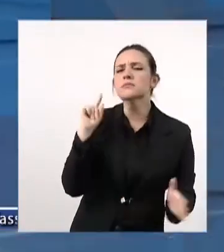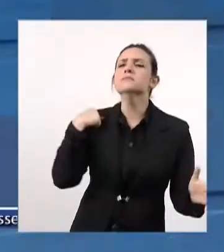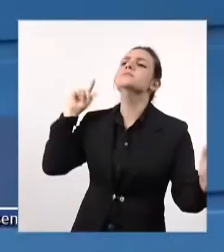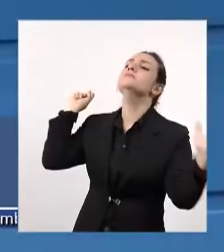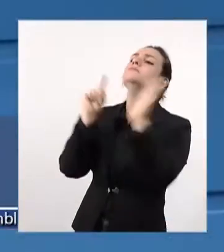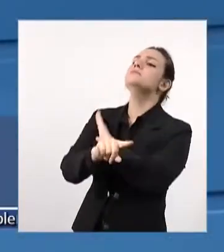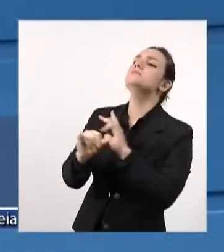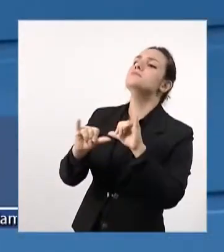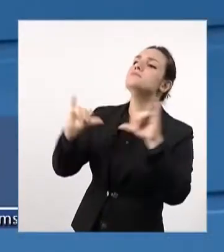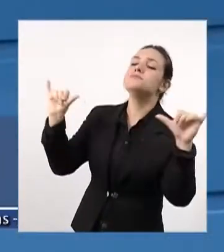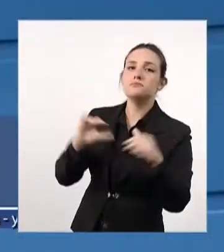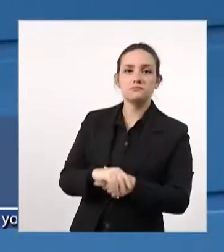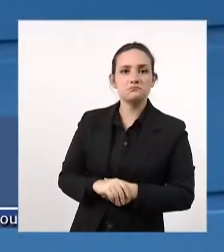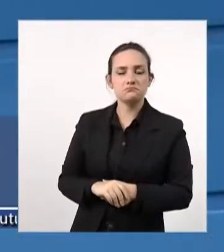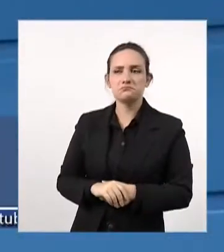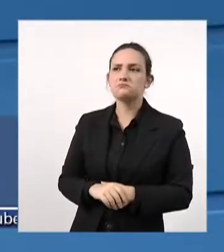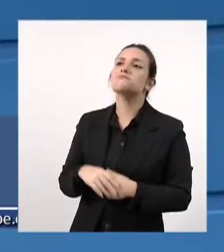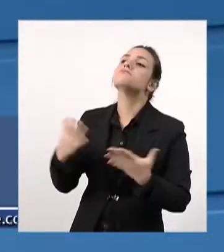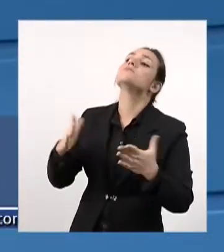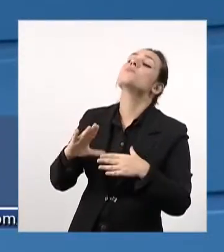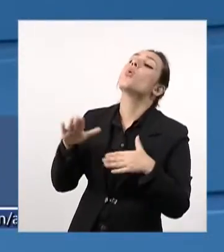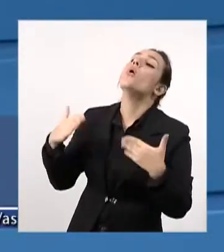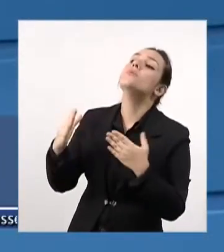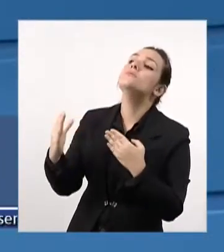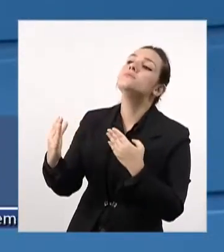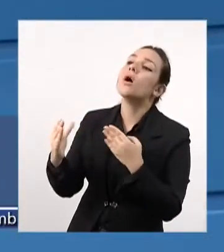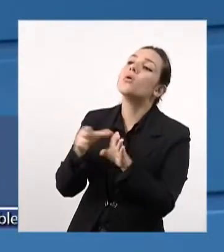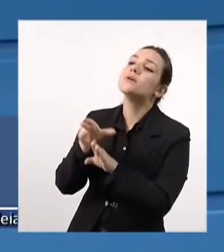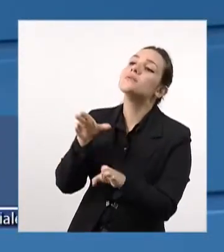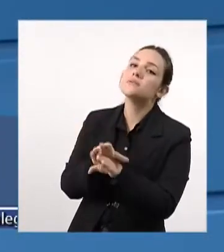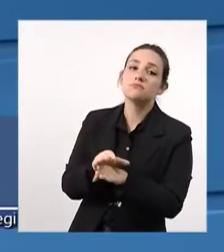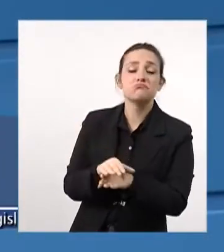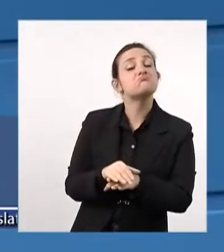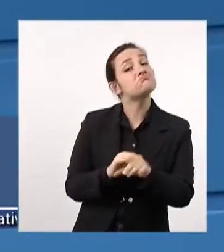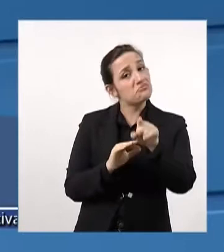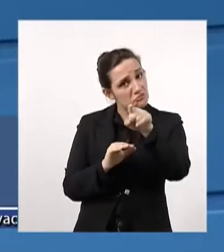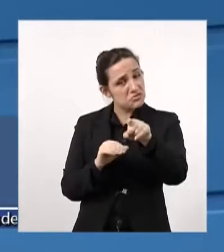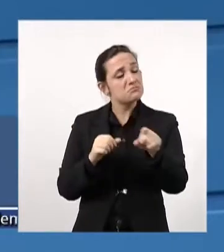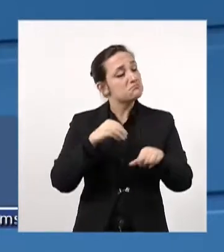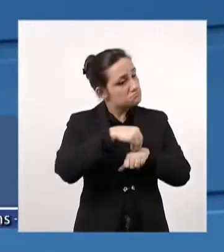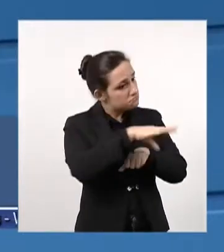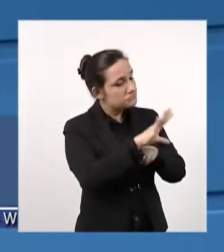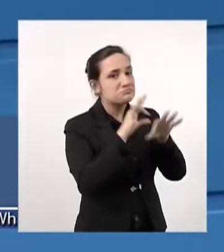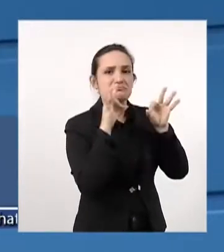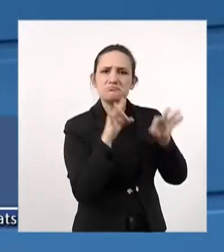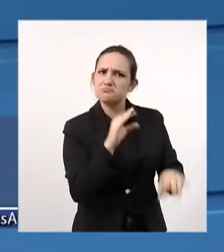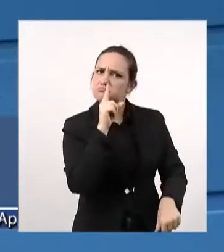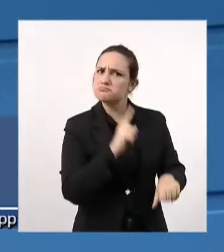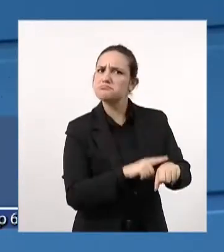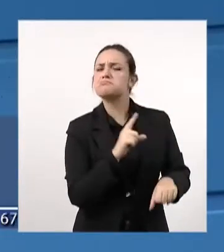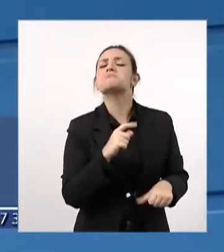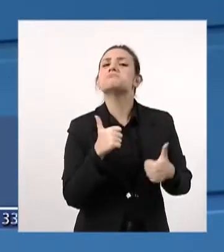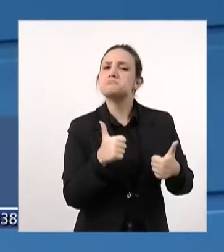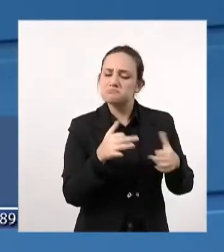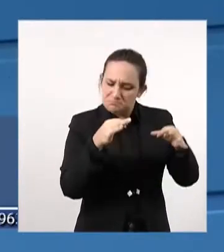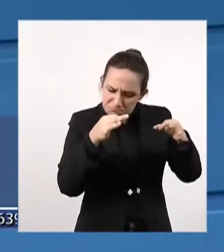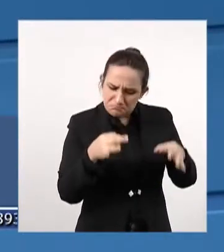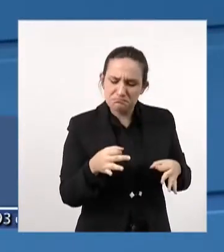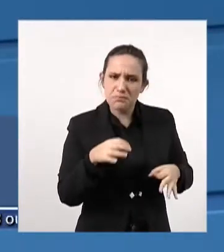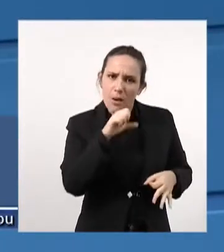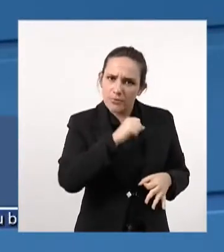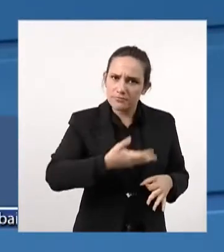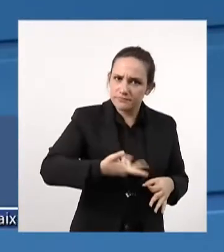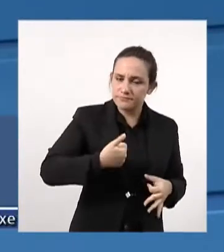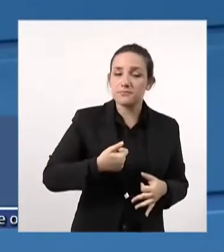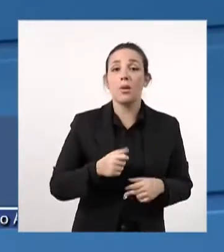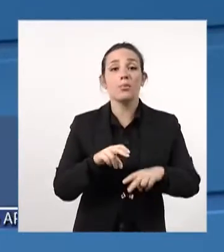informações e orientações, Vossa Excelência as trouxe aqui com muita presteza e